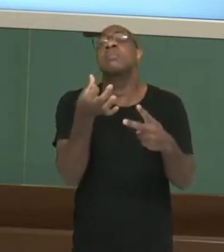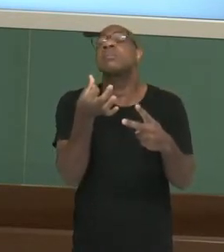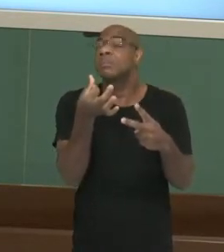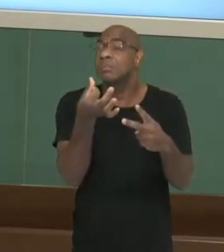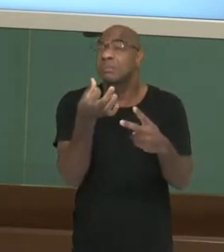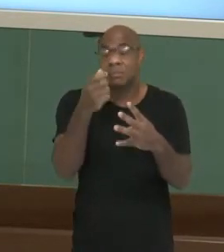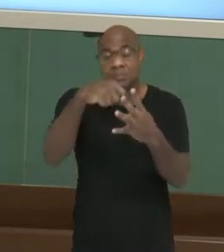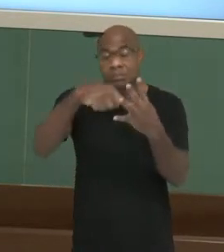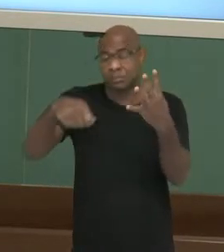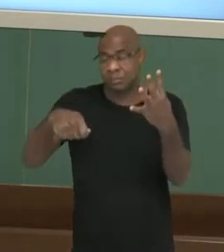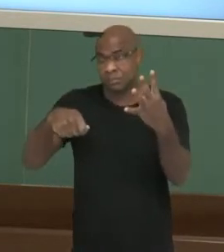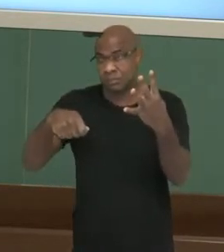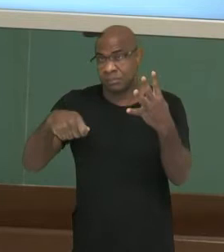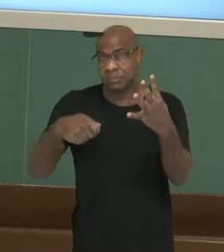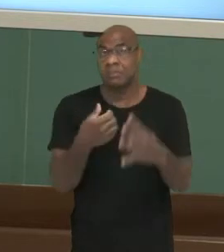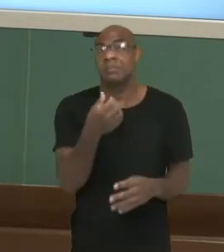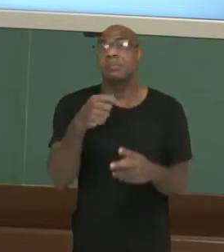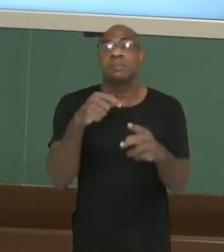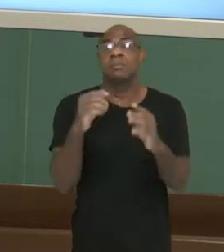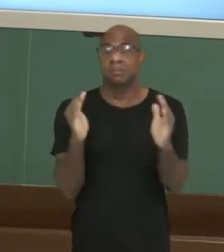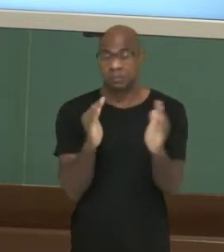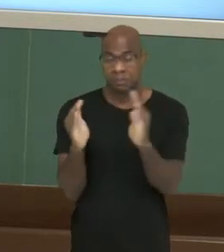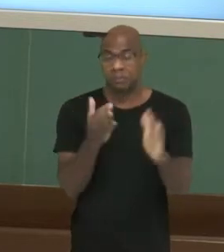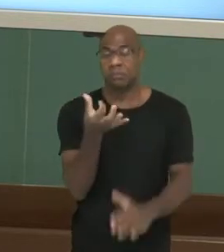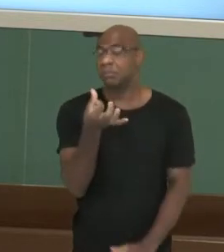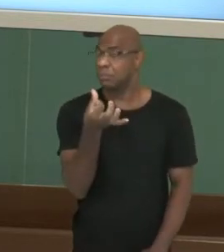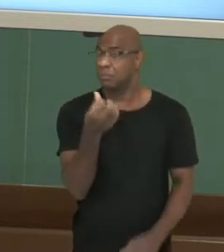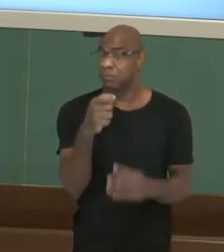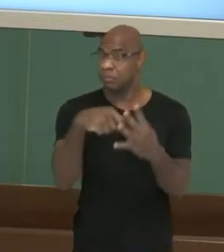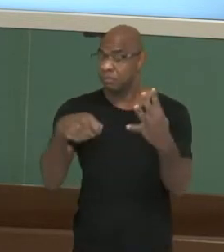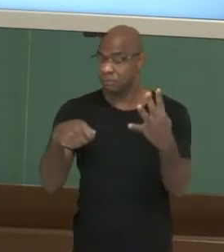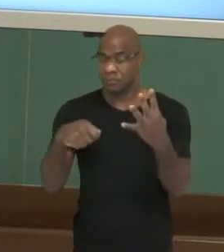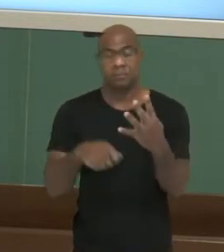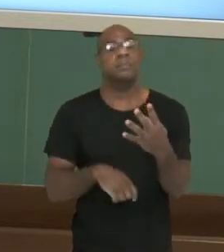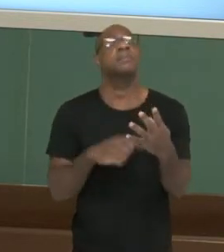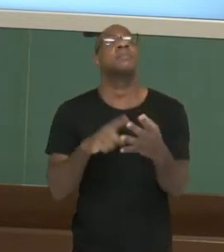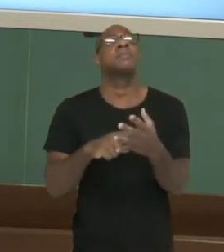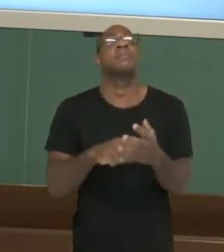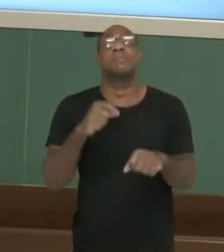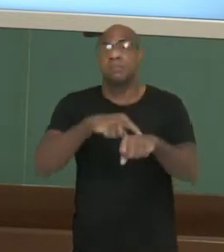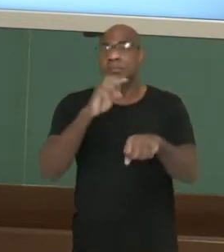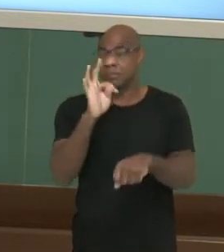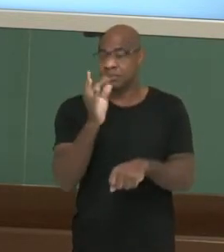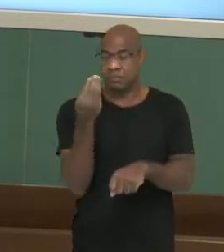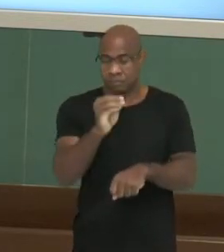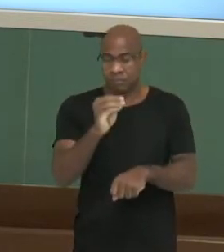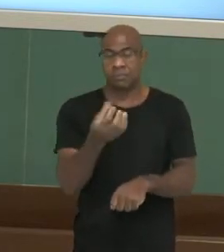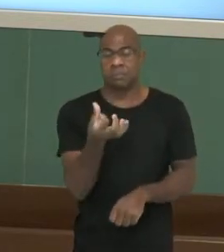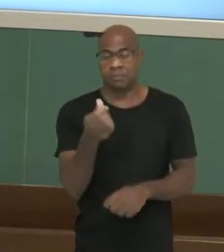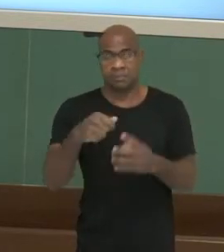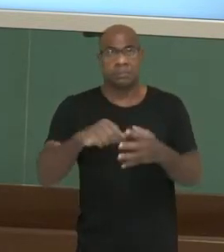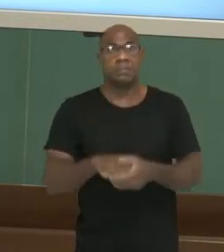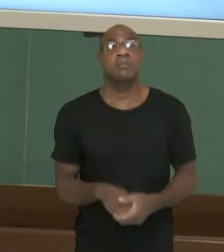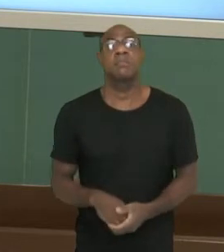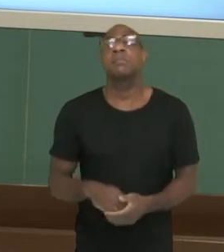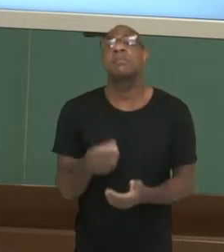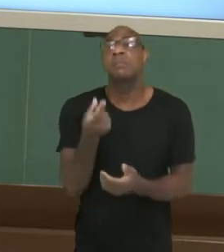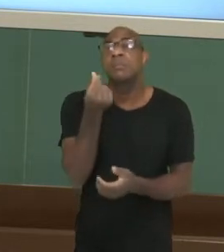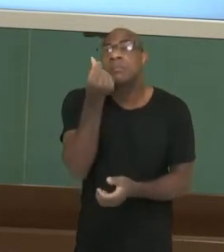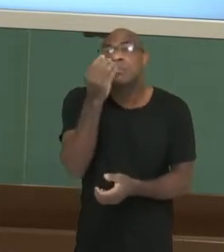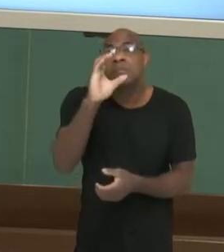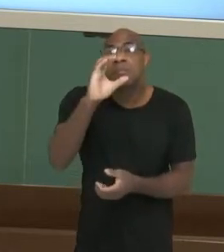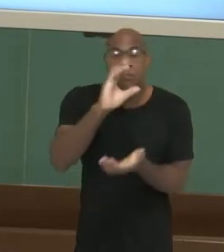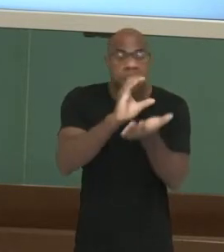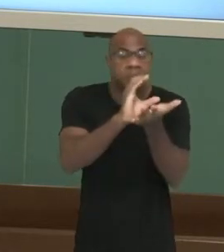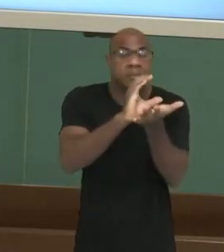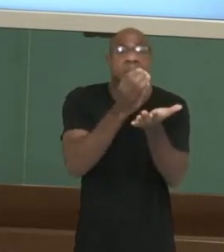o tempo é 6 meses. O capital é R$ 20.000. Como é um valor inteiro, não